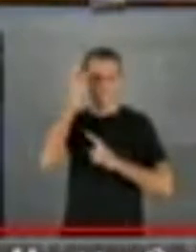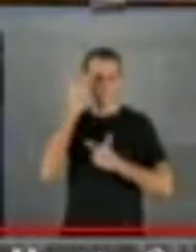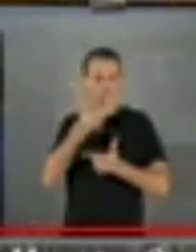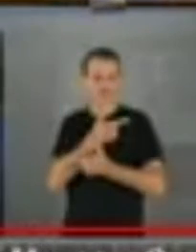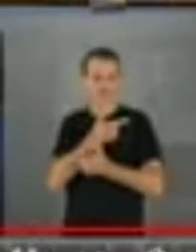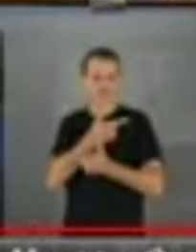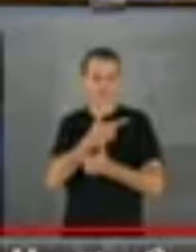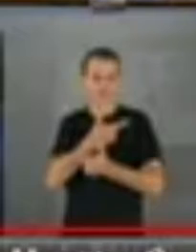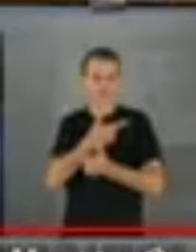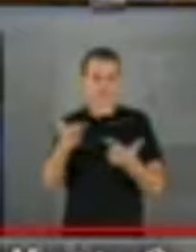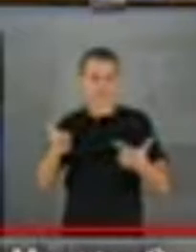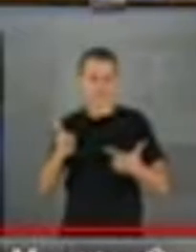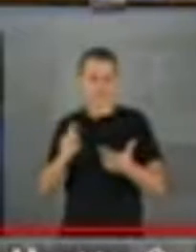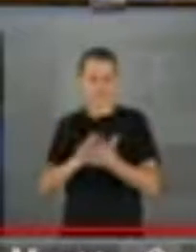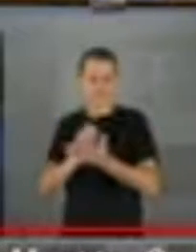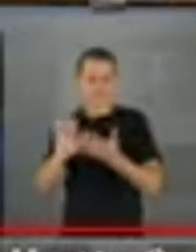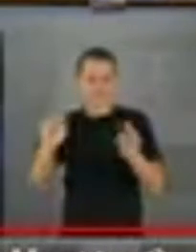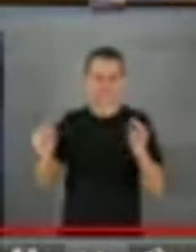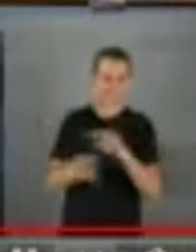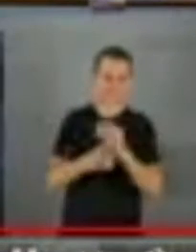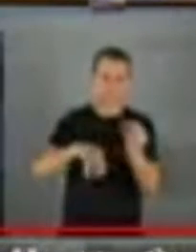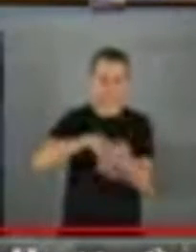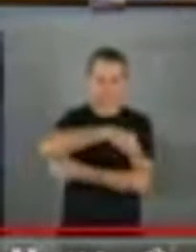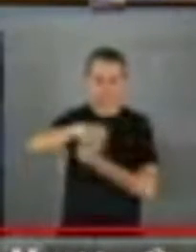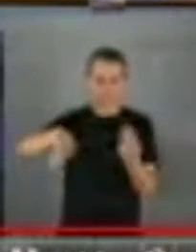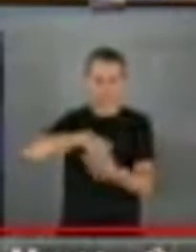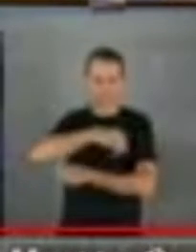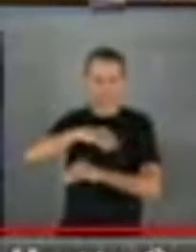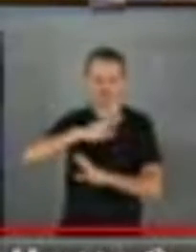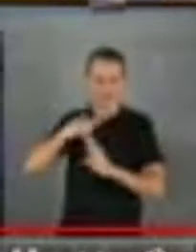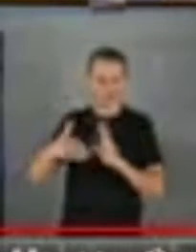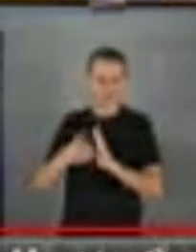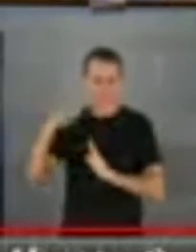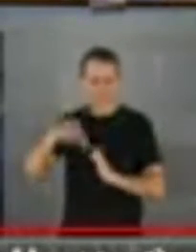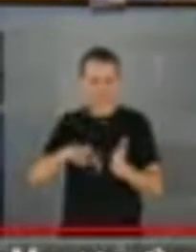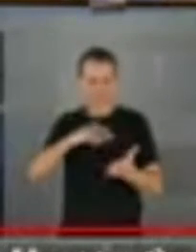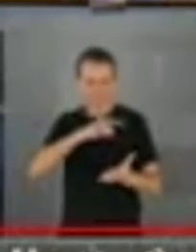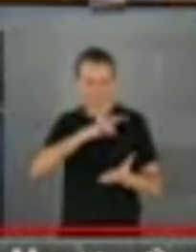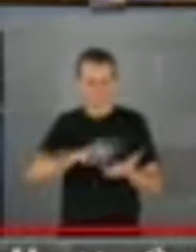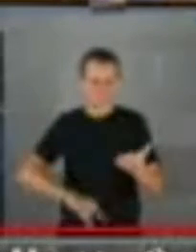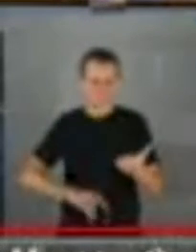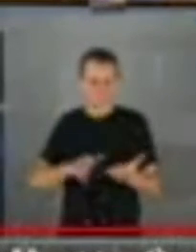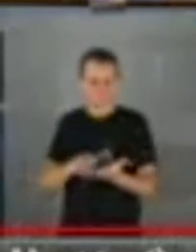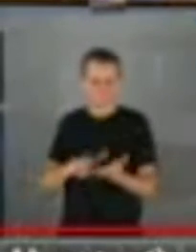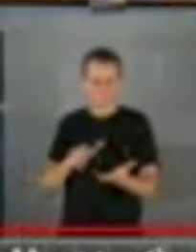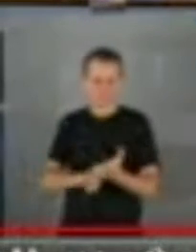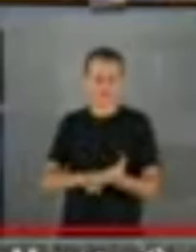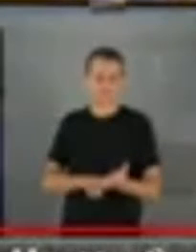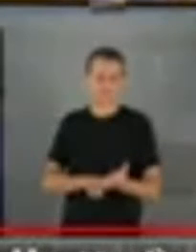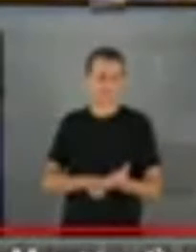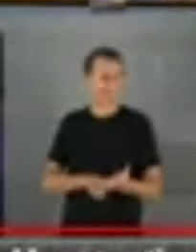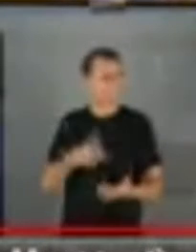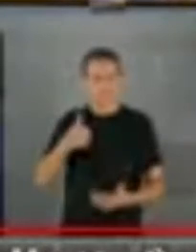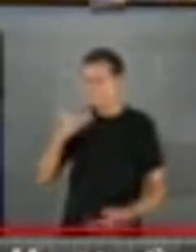com o governador, misturado tudo aqui. Era só fazer uma...